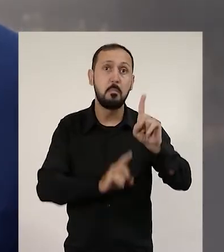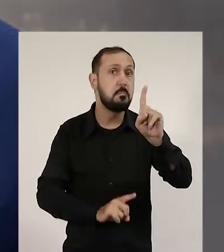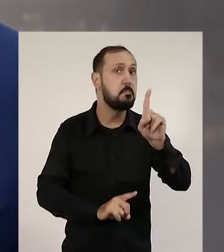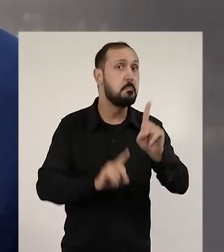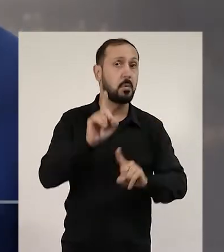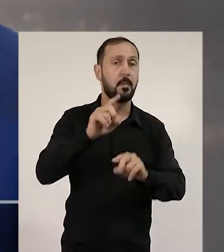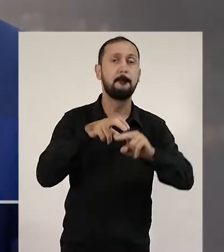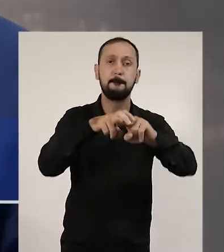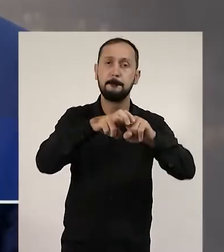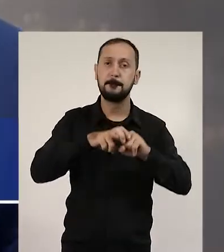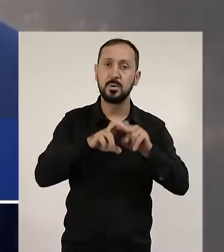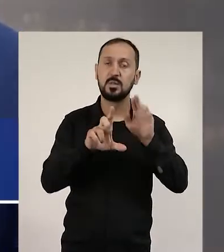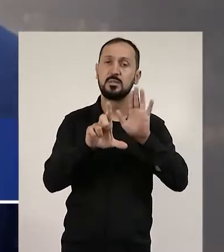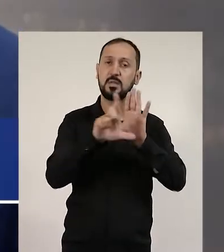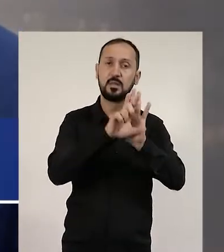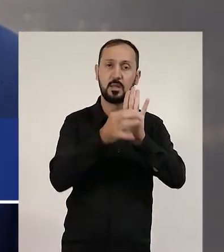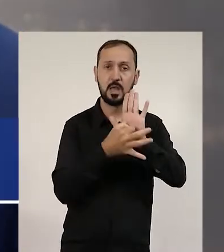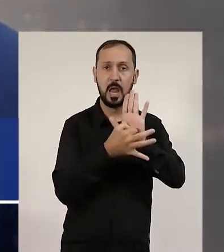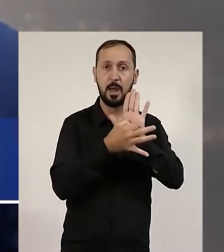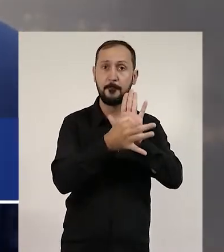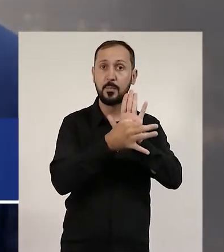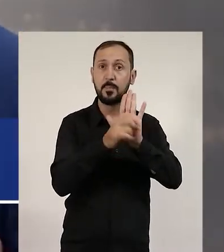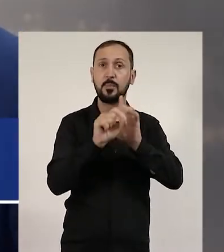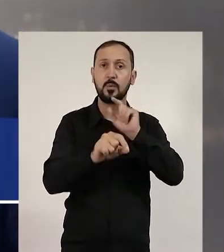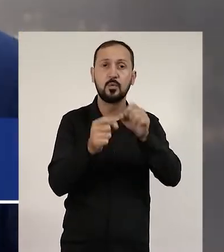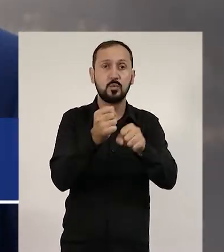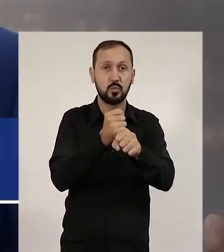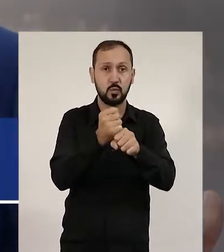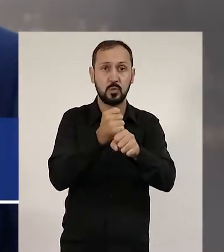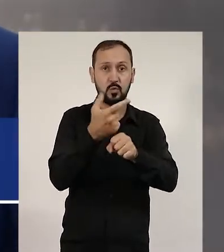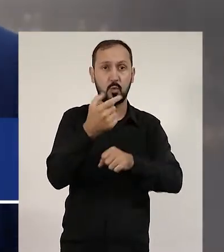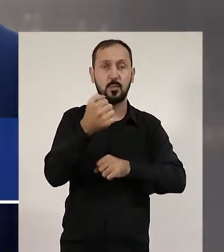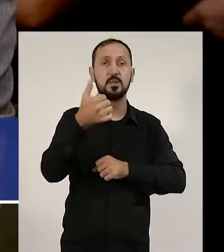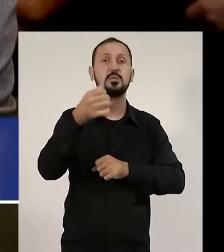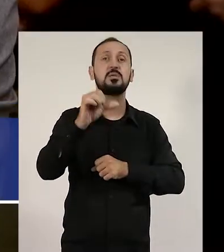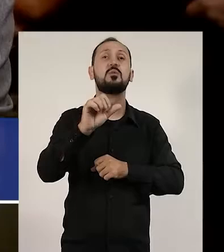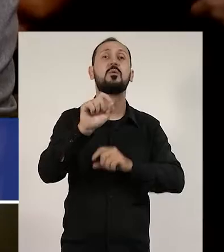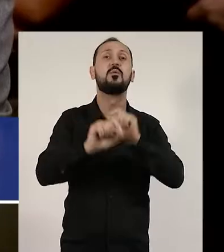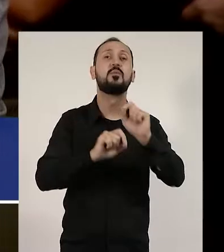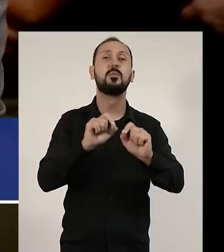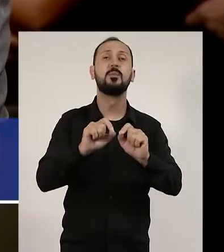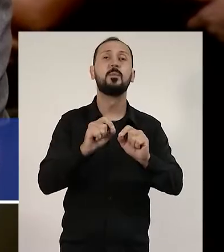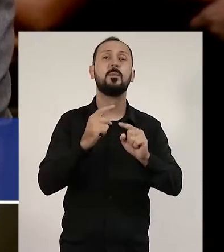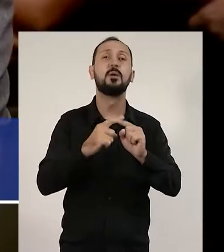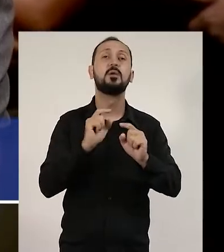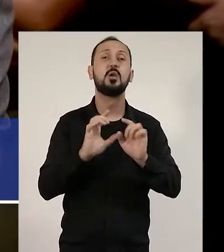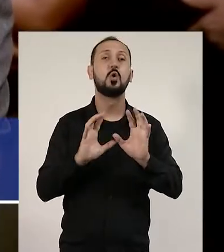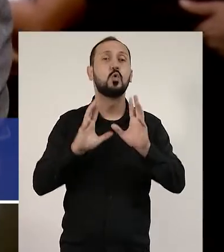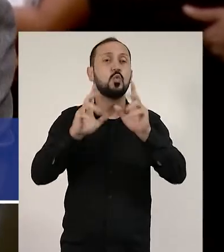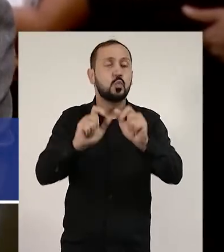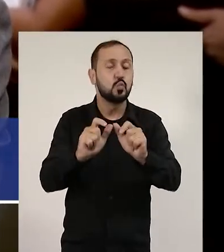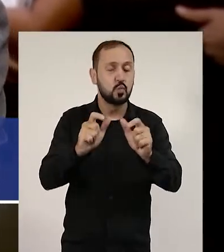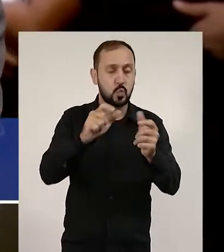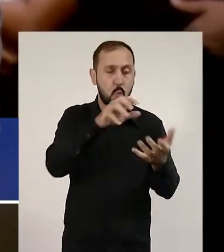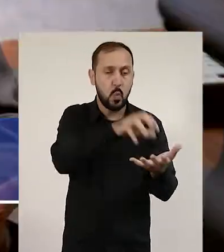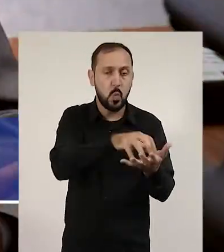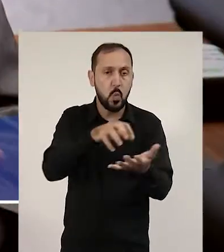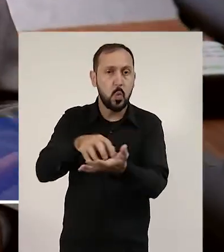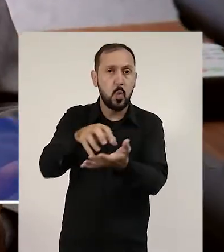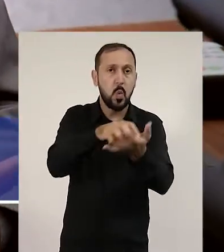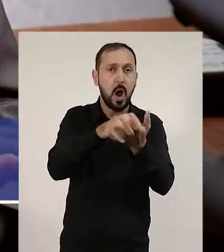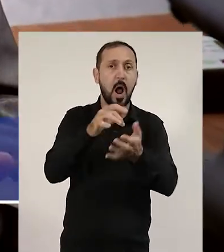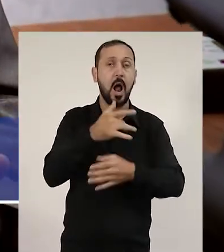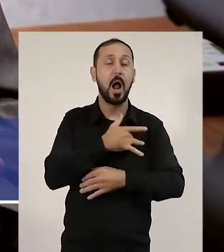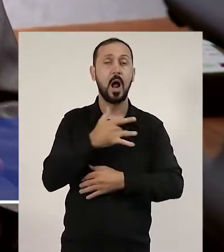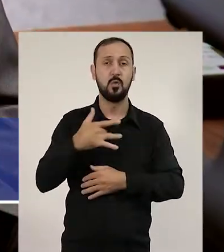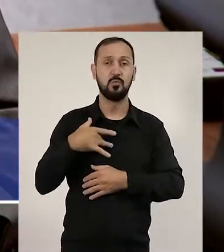esse projeto de lei que se tornou a Lei 5.394 de 2019 para que todo estabelecimento